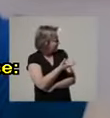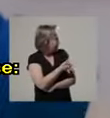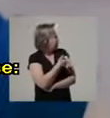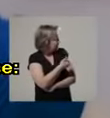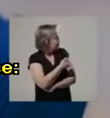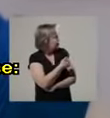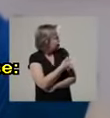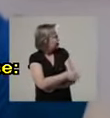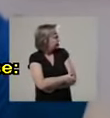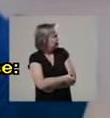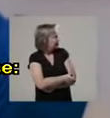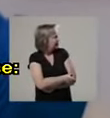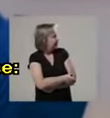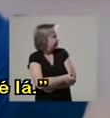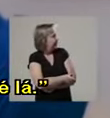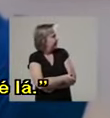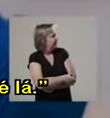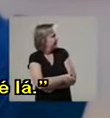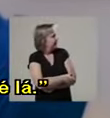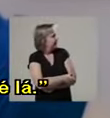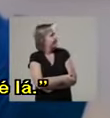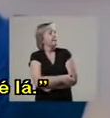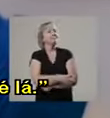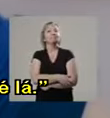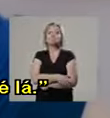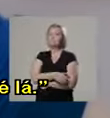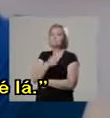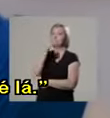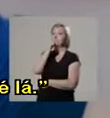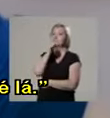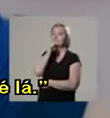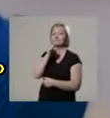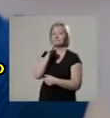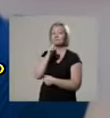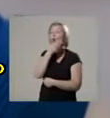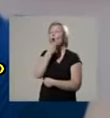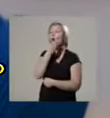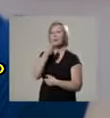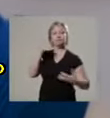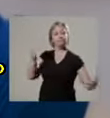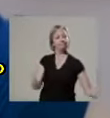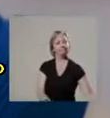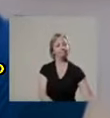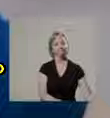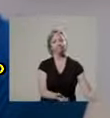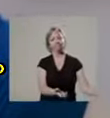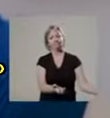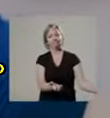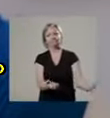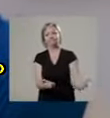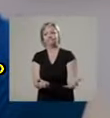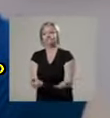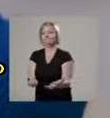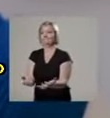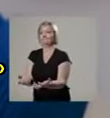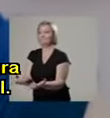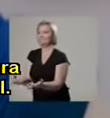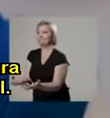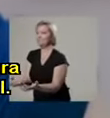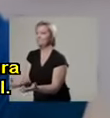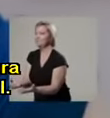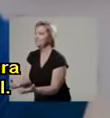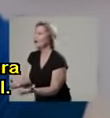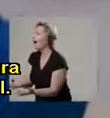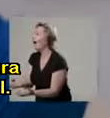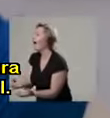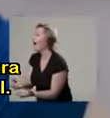comissário, tudo bem, né? Ele falou, só que eu não ando até lá, né? Aí o comissário pegou ele no colo e